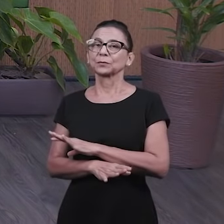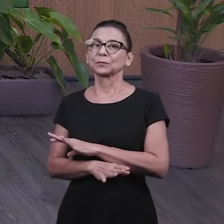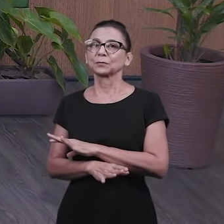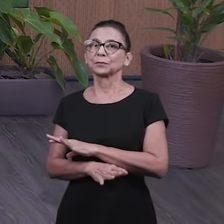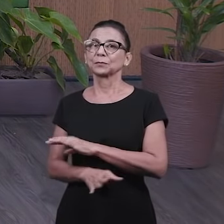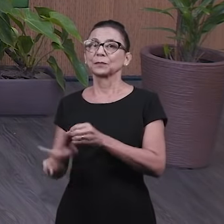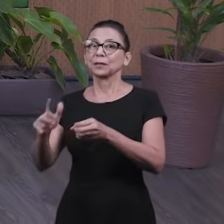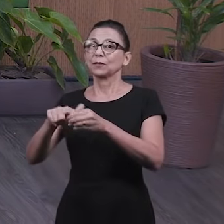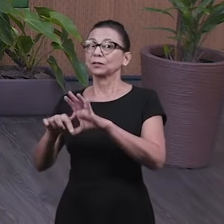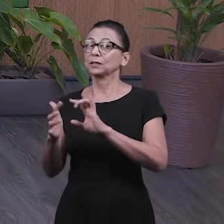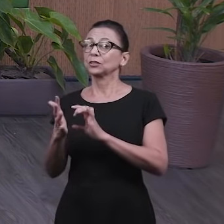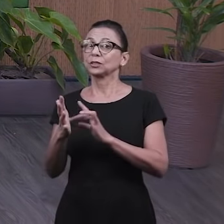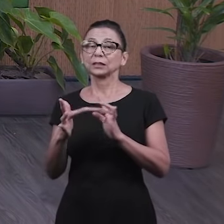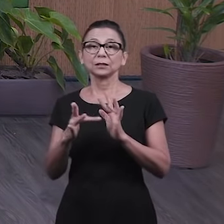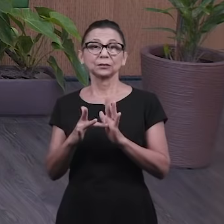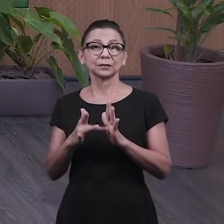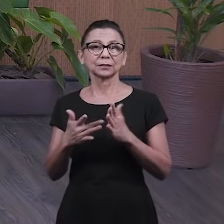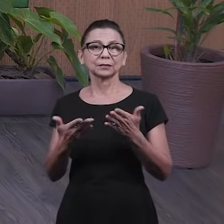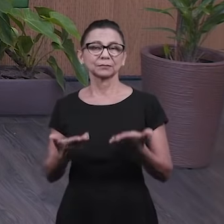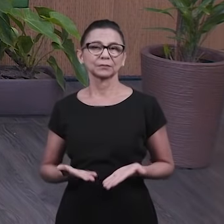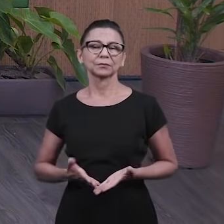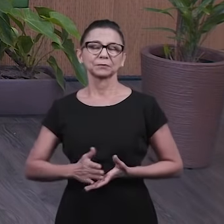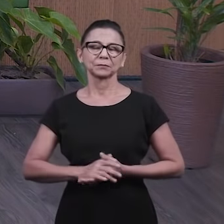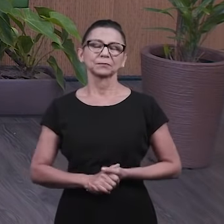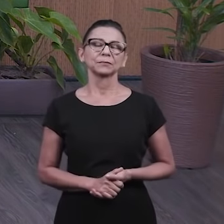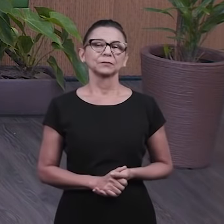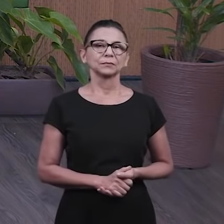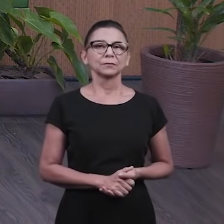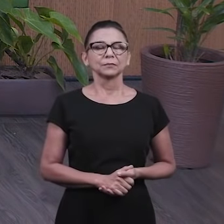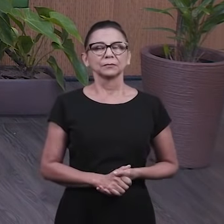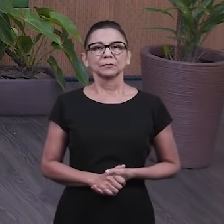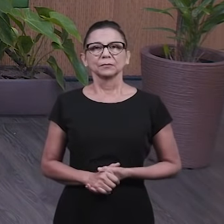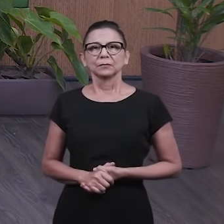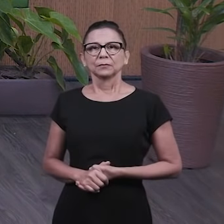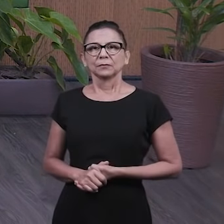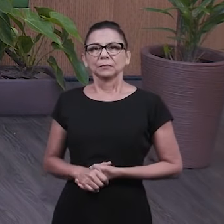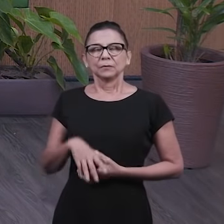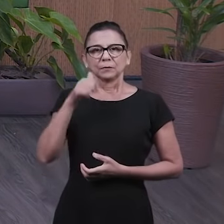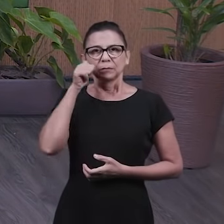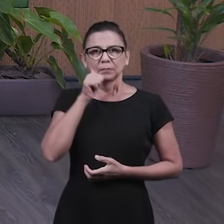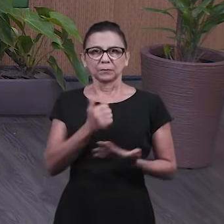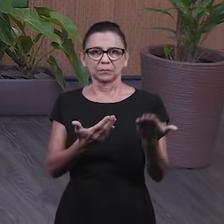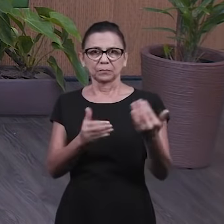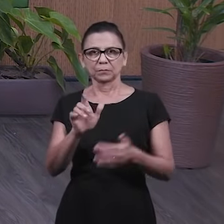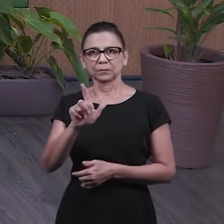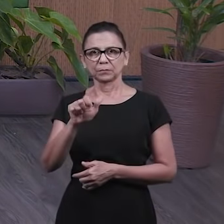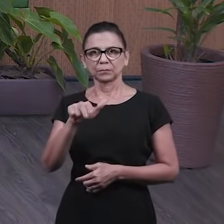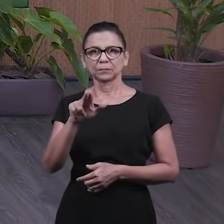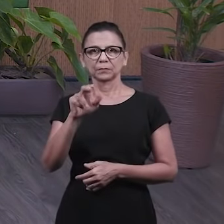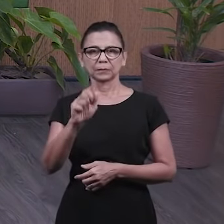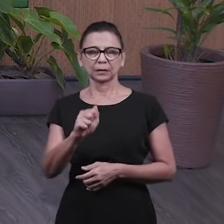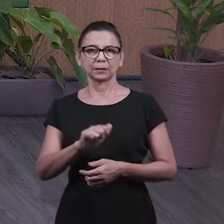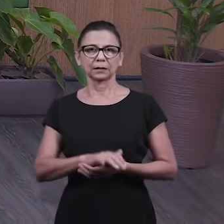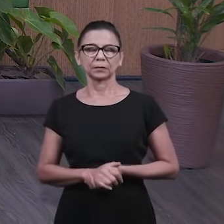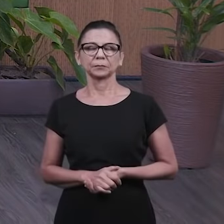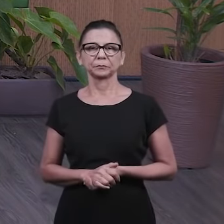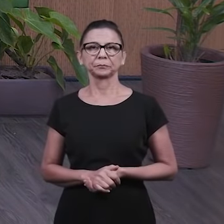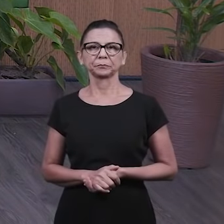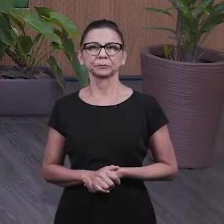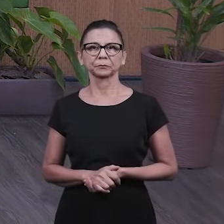como está escrito na mensagem enviada por Lana Seefeld Ferreira, de São